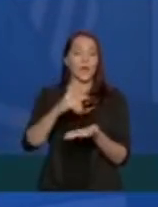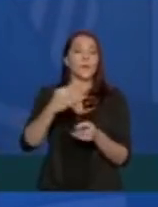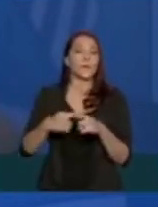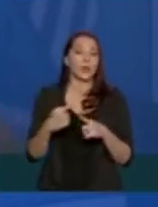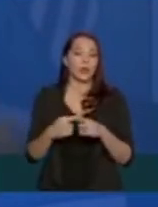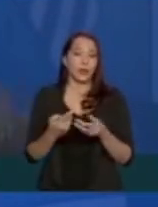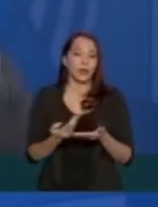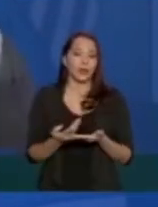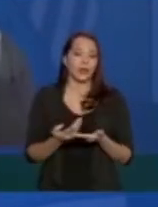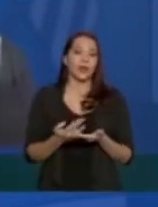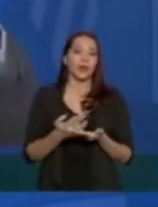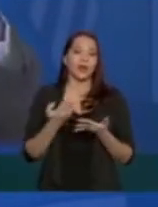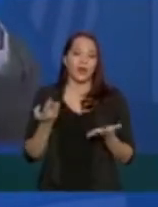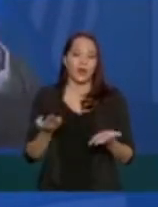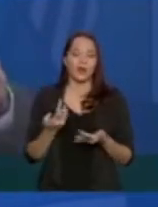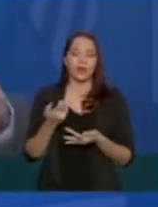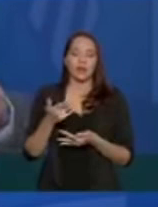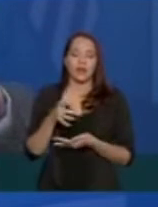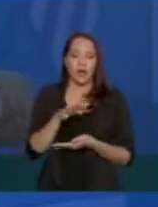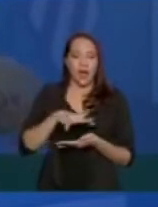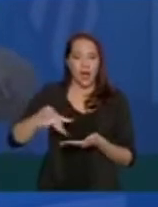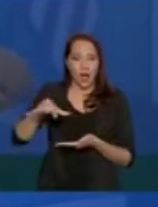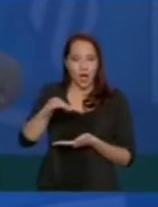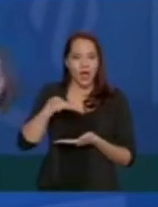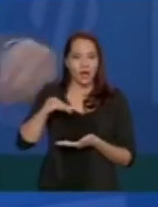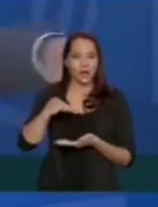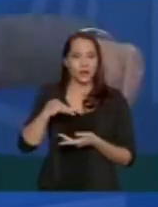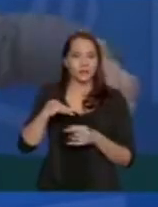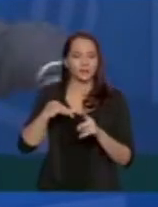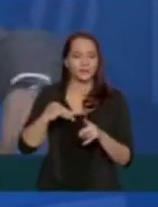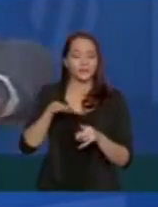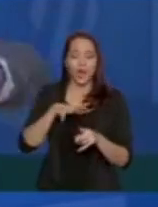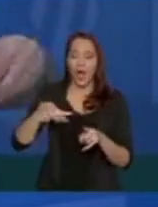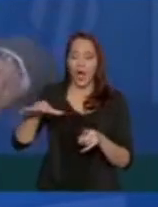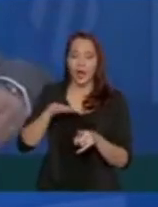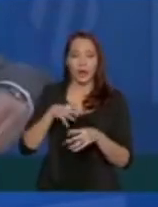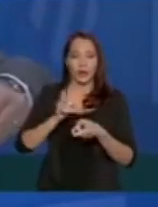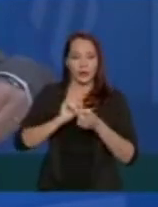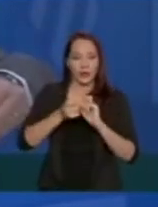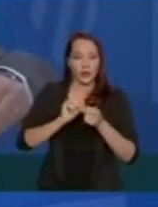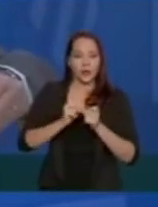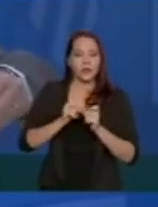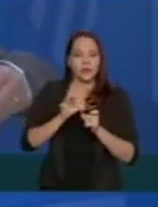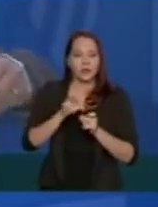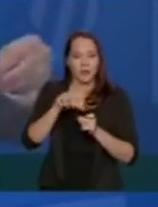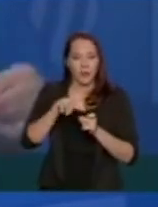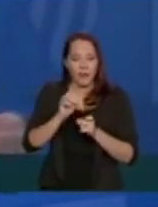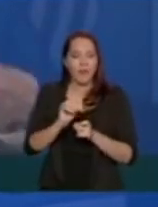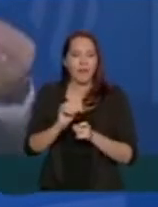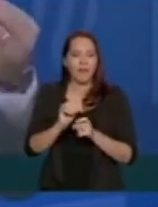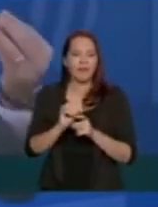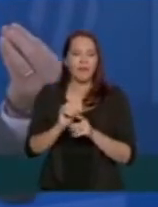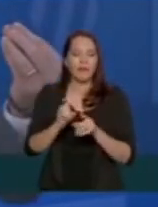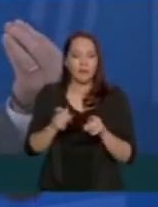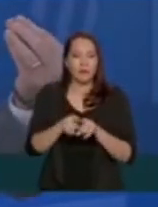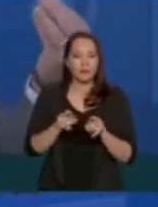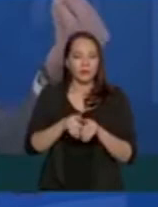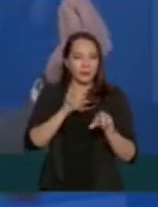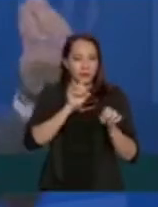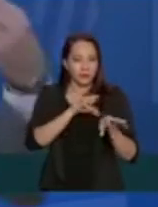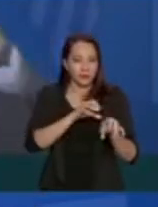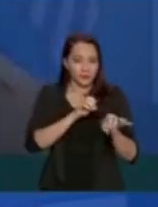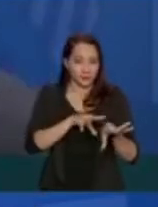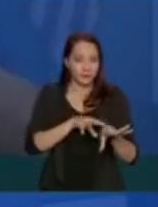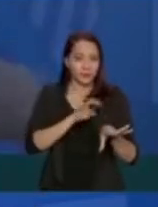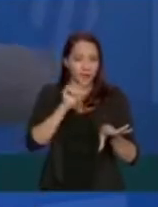porque colocamos a área de administração do fundo e de ensino,